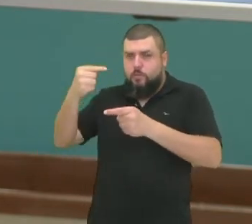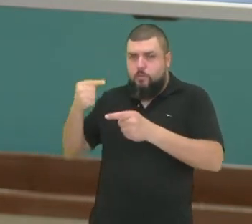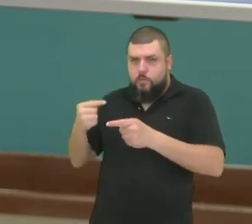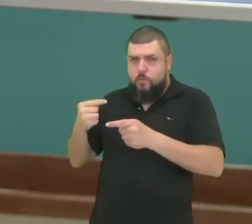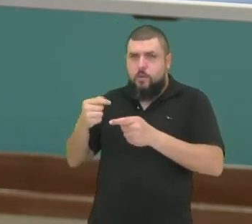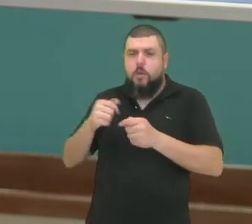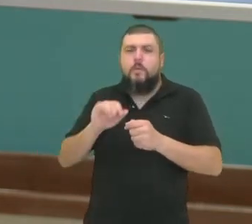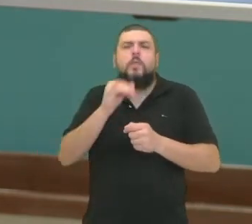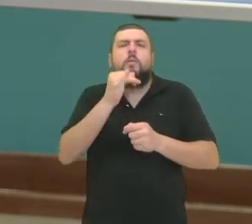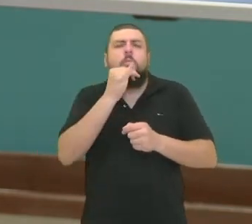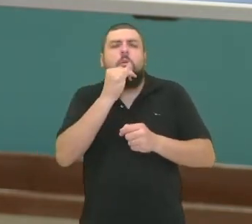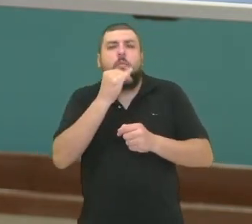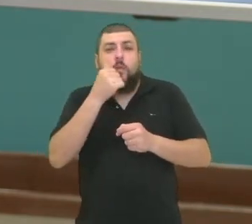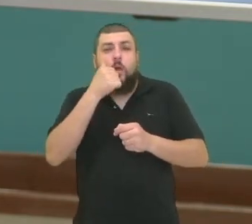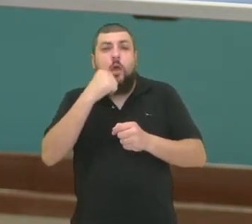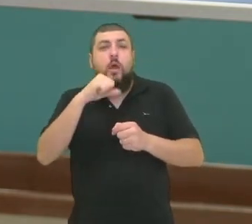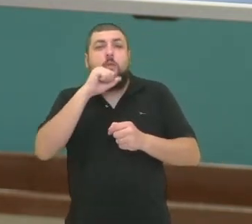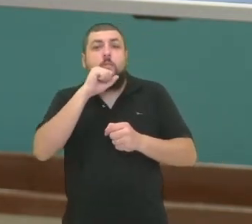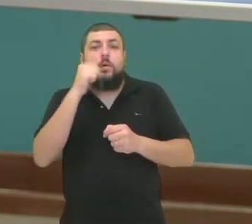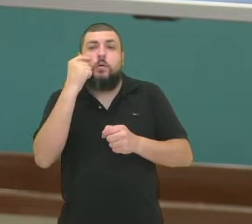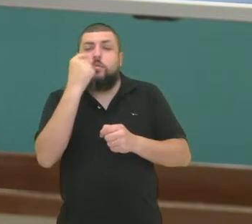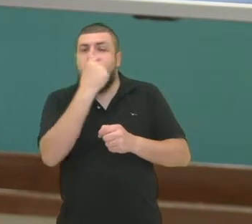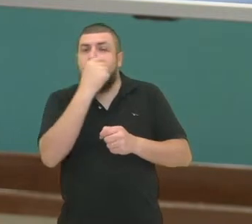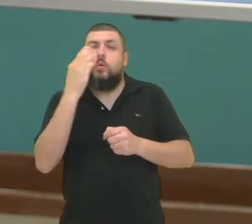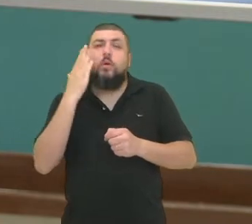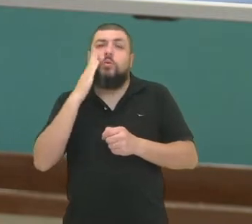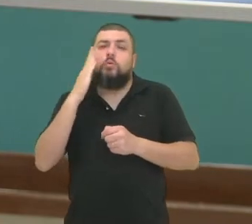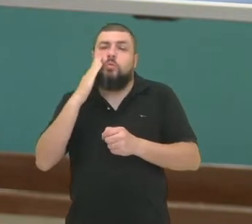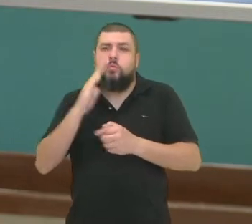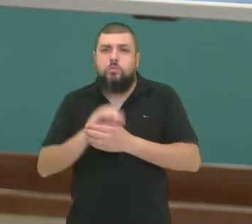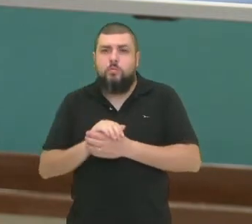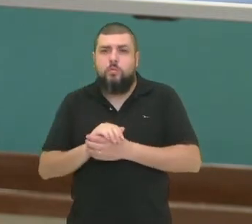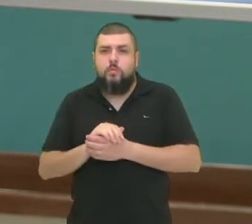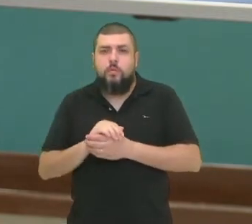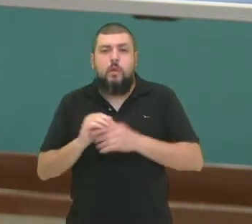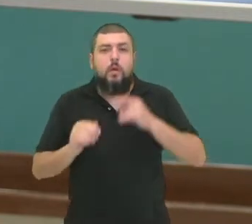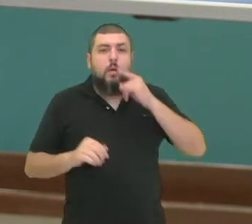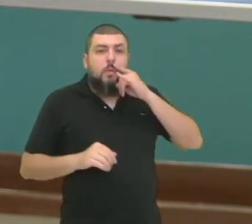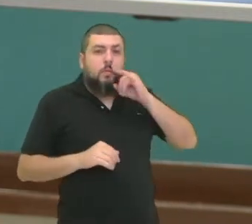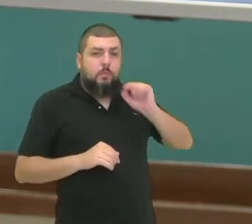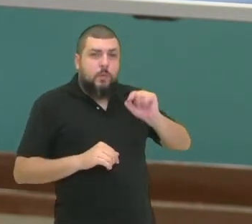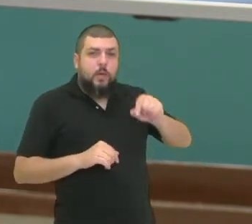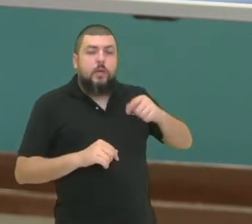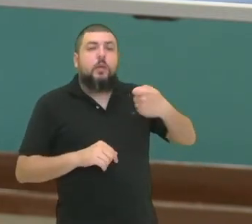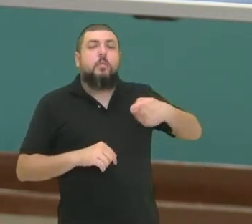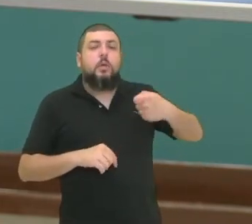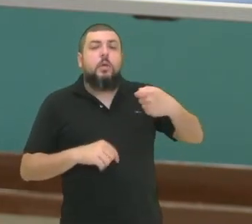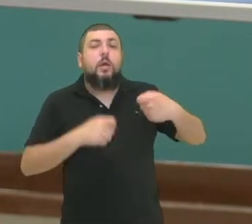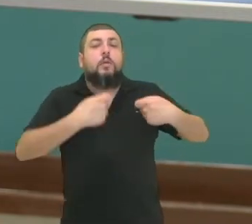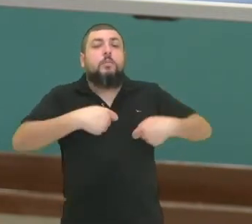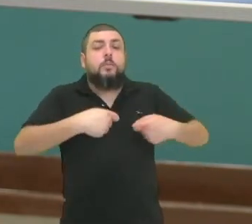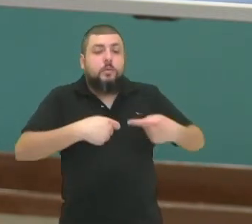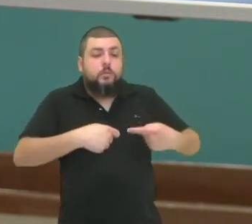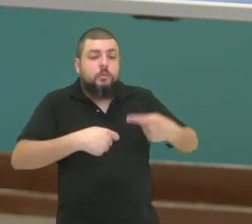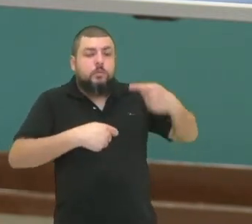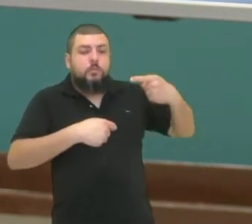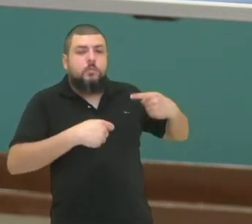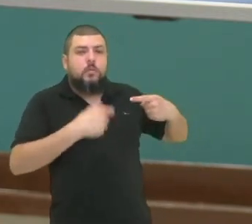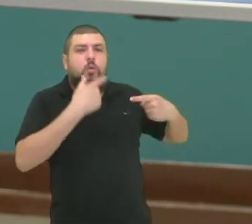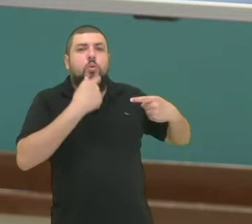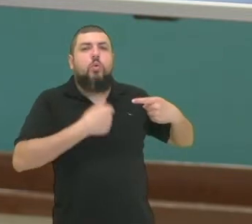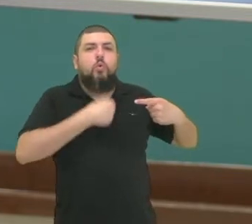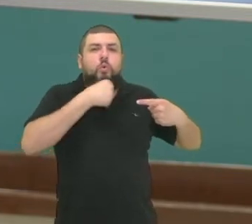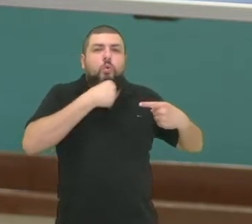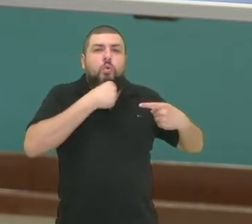um olho azul. Então, o pai precisa ter alguém, ou o pai dele, o avô dele, alguém na família que tenha também um olho